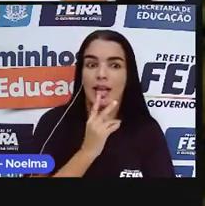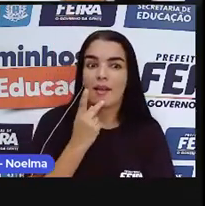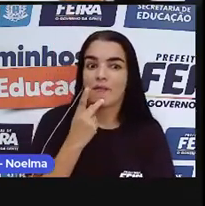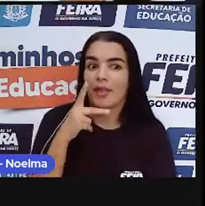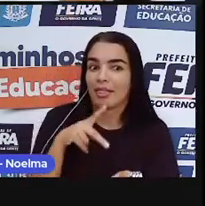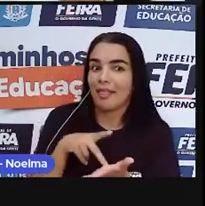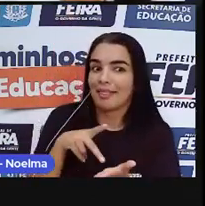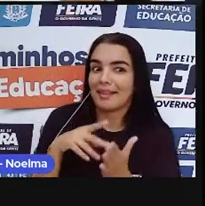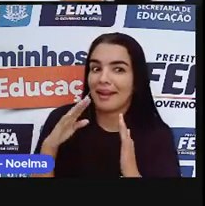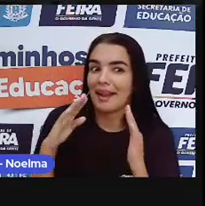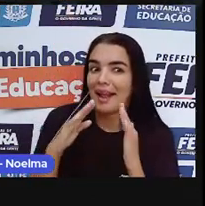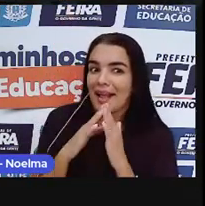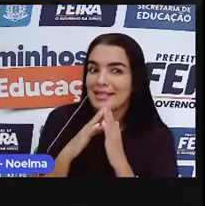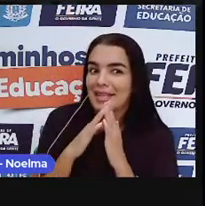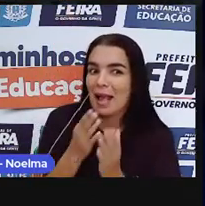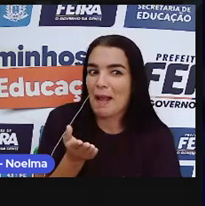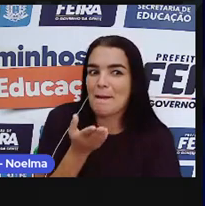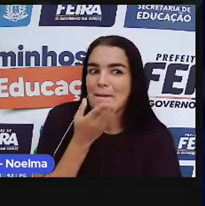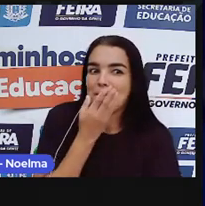aventura.